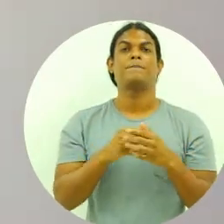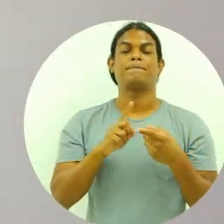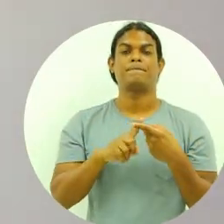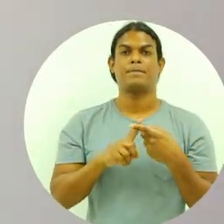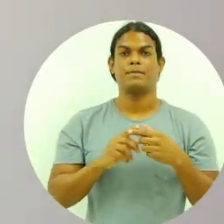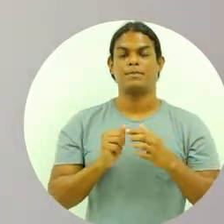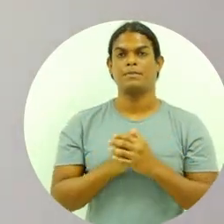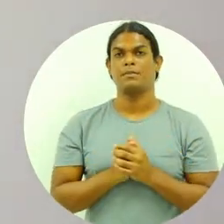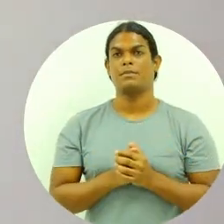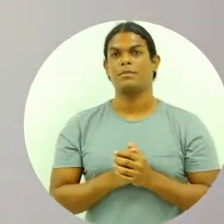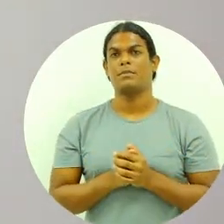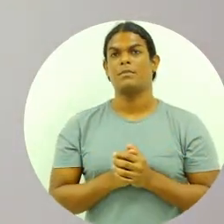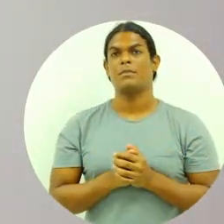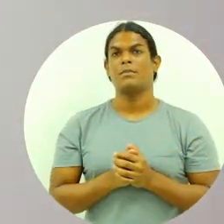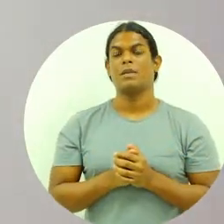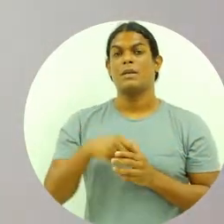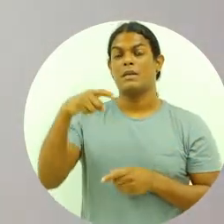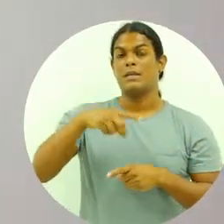seus agentes.